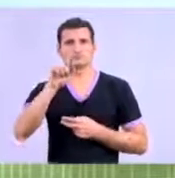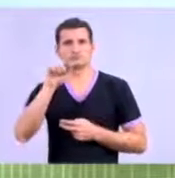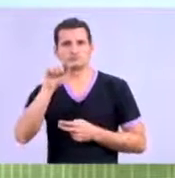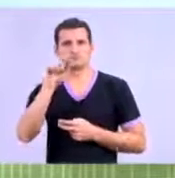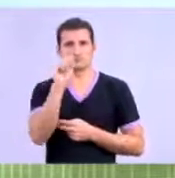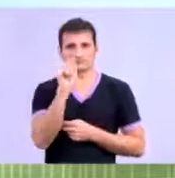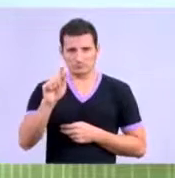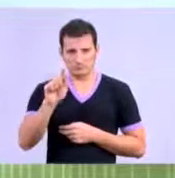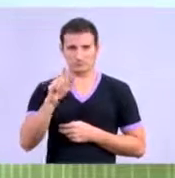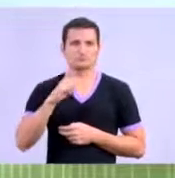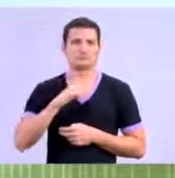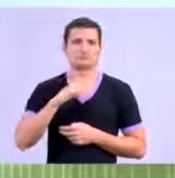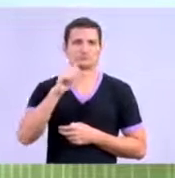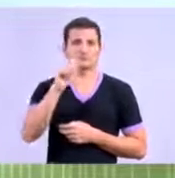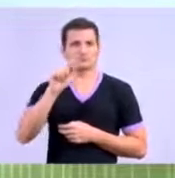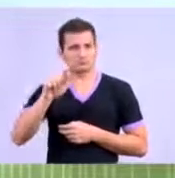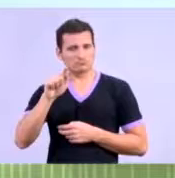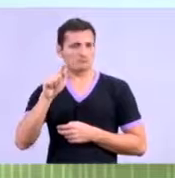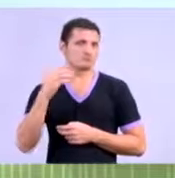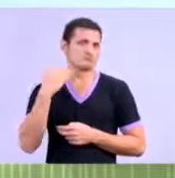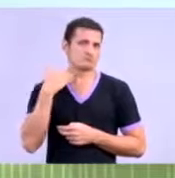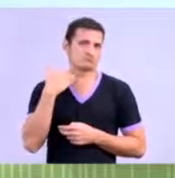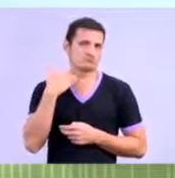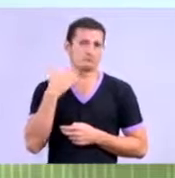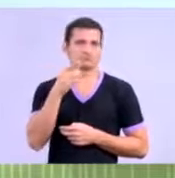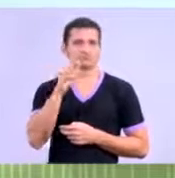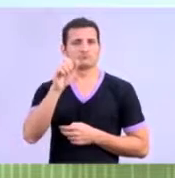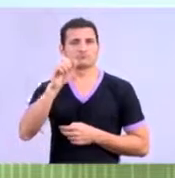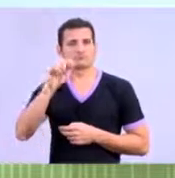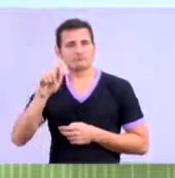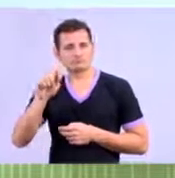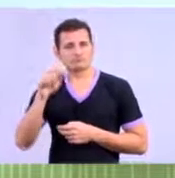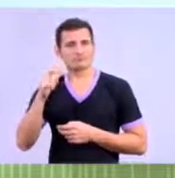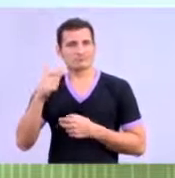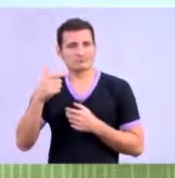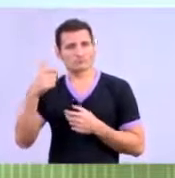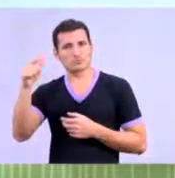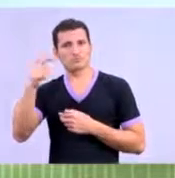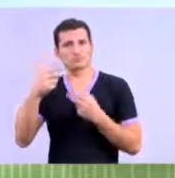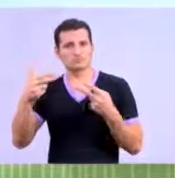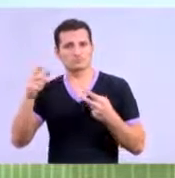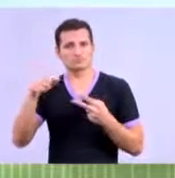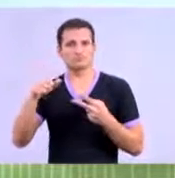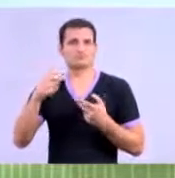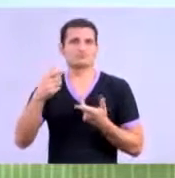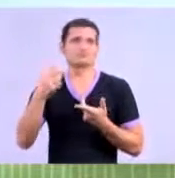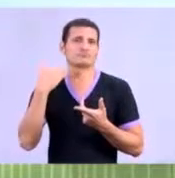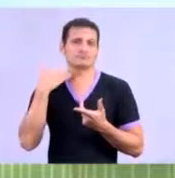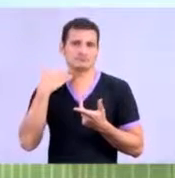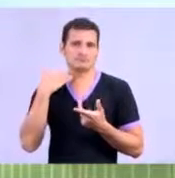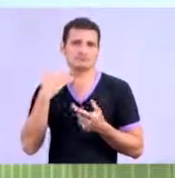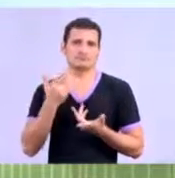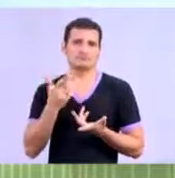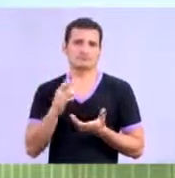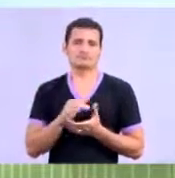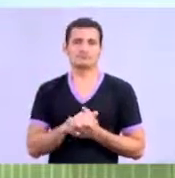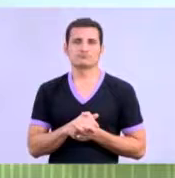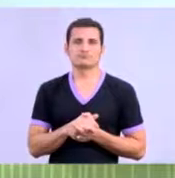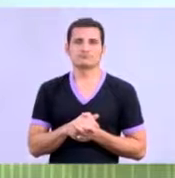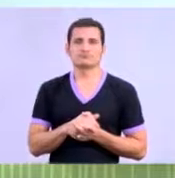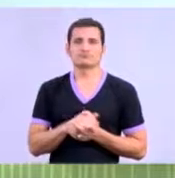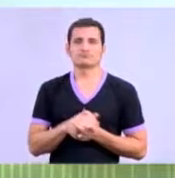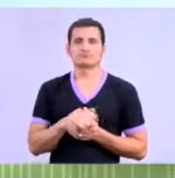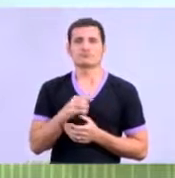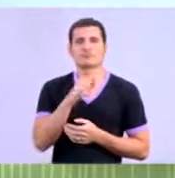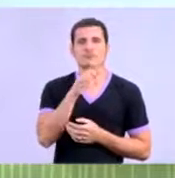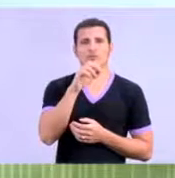agência bancária. E para você definir uma agência bancária, você tem que definir um outro objeto, que é o banco. Então, só o fato de você ter que definir